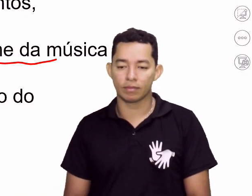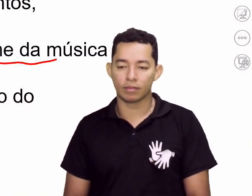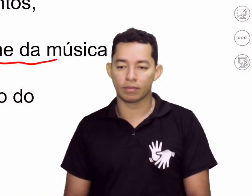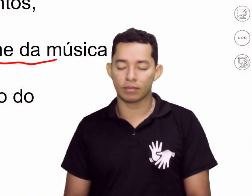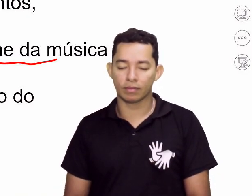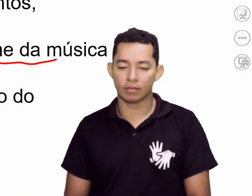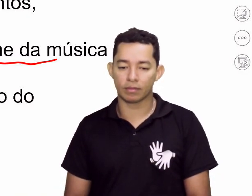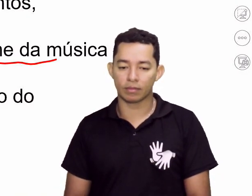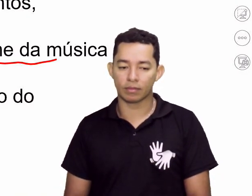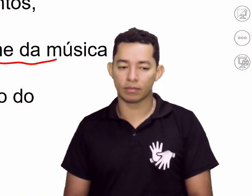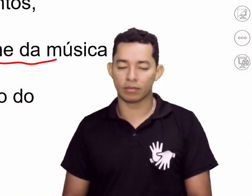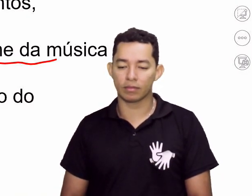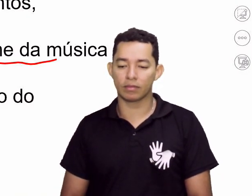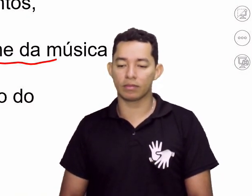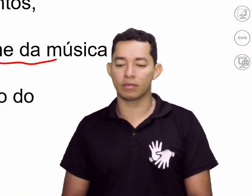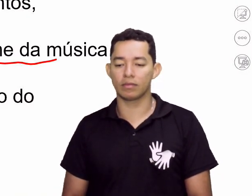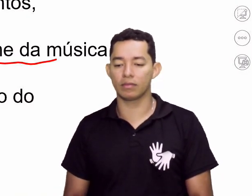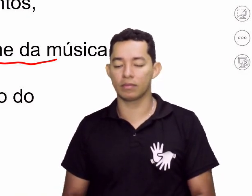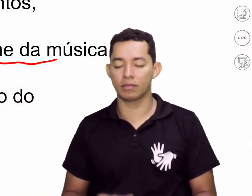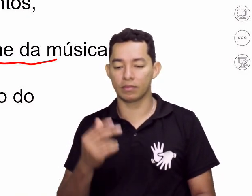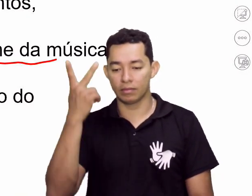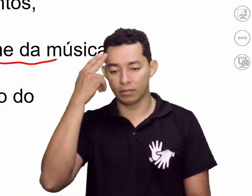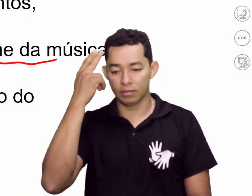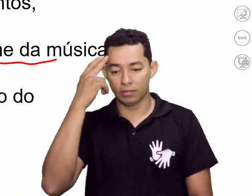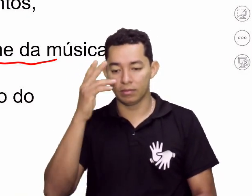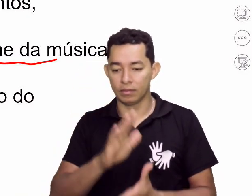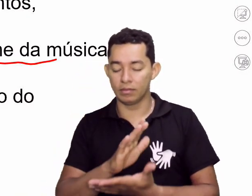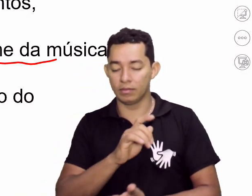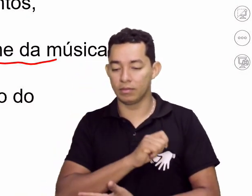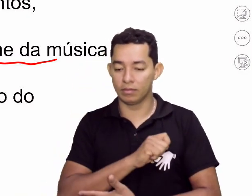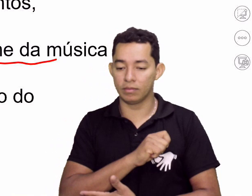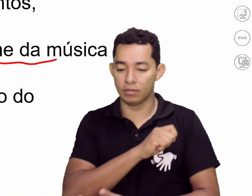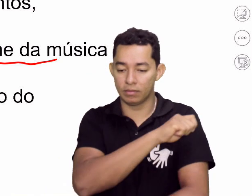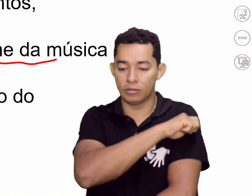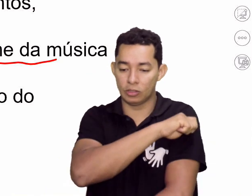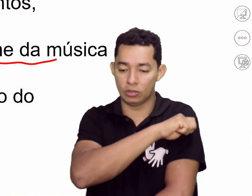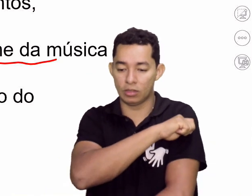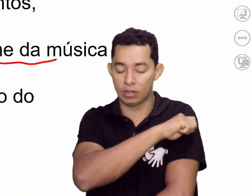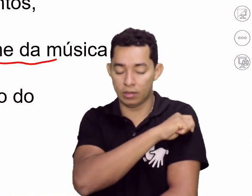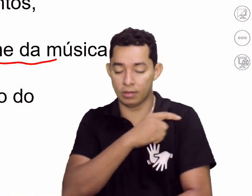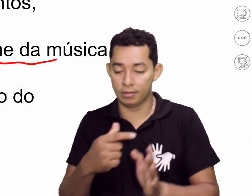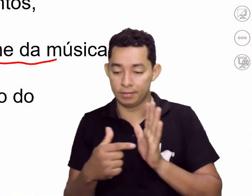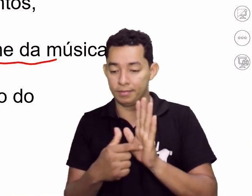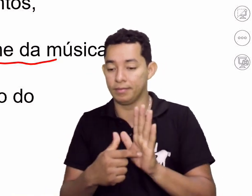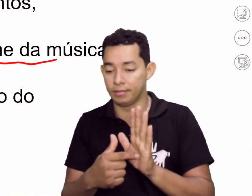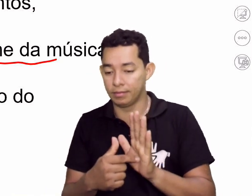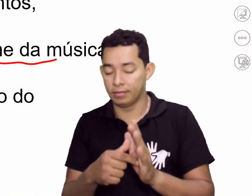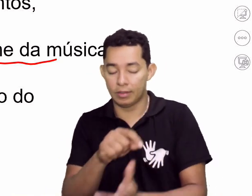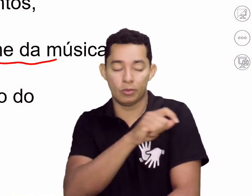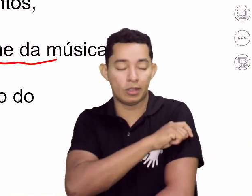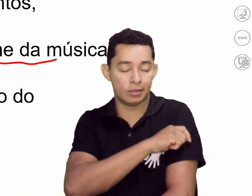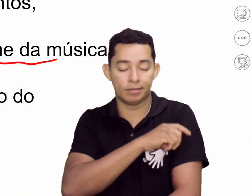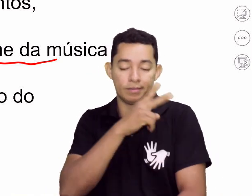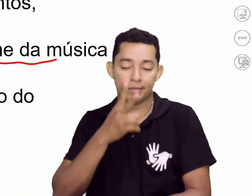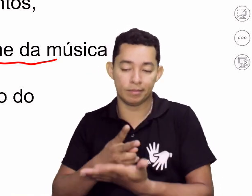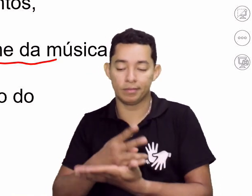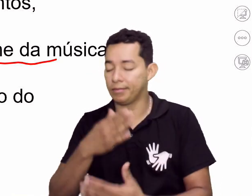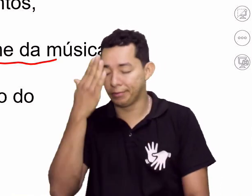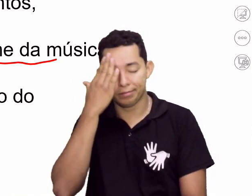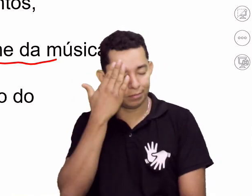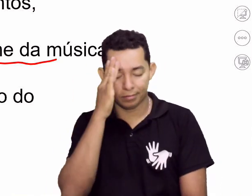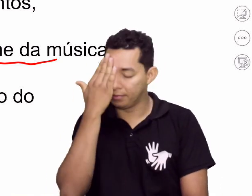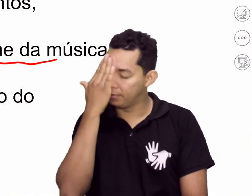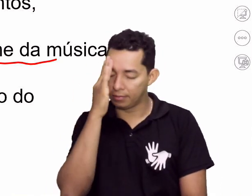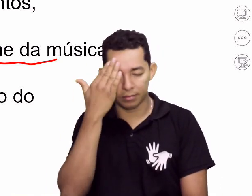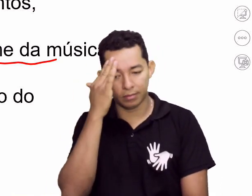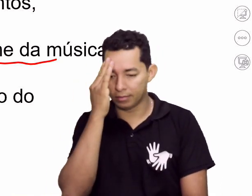muito comum, os alunos, a gente apresenta e o aluno fica o tempo todo, não entendi,